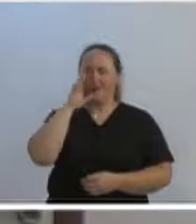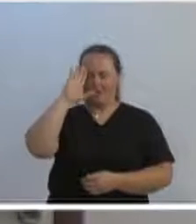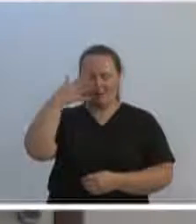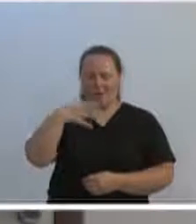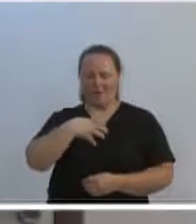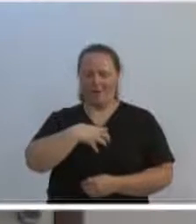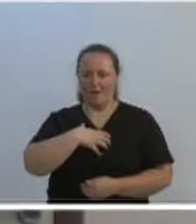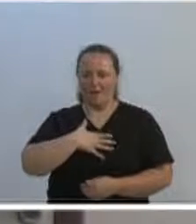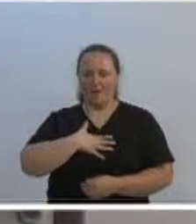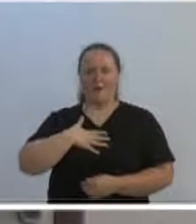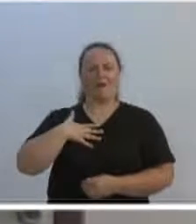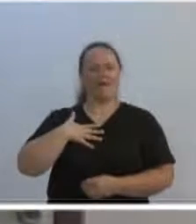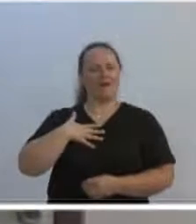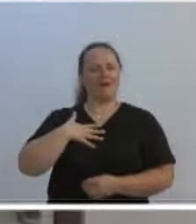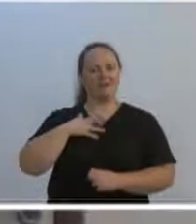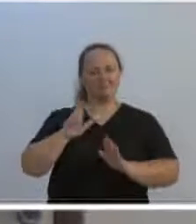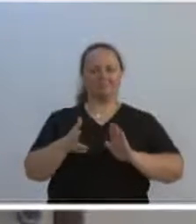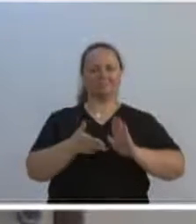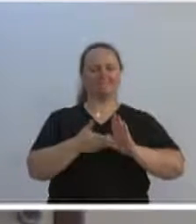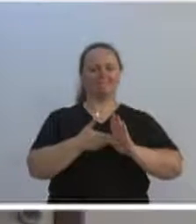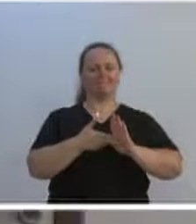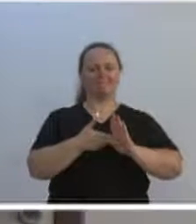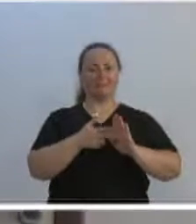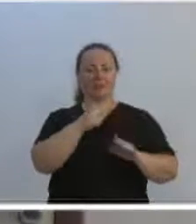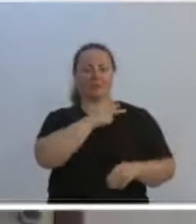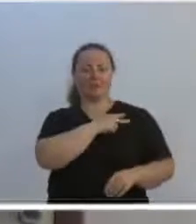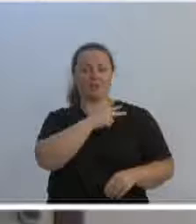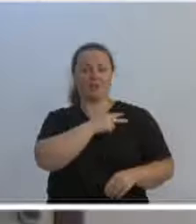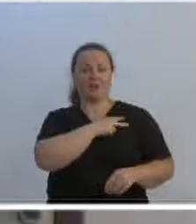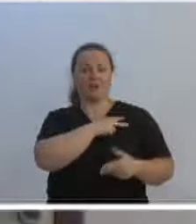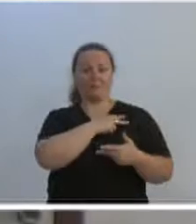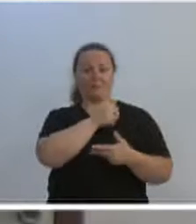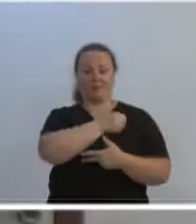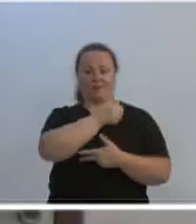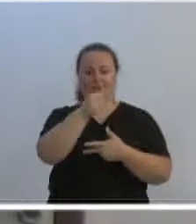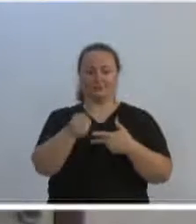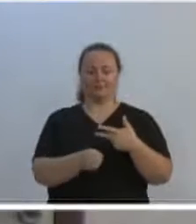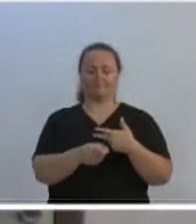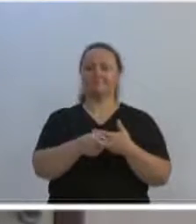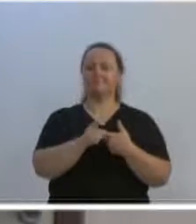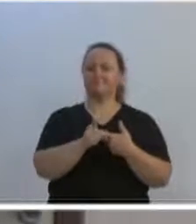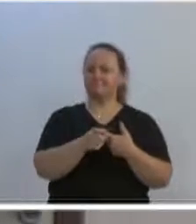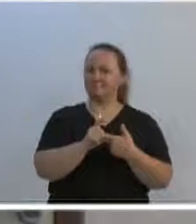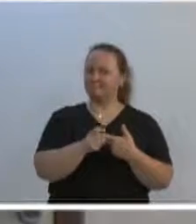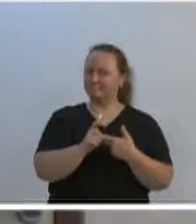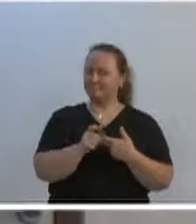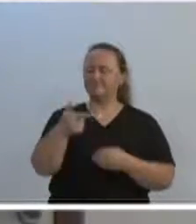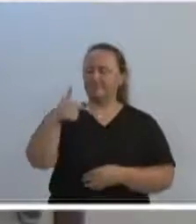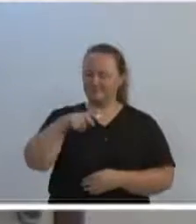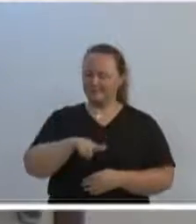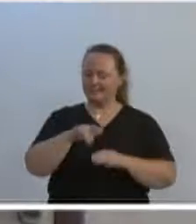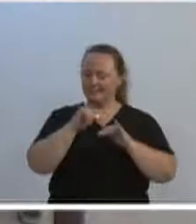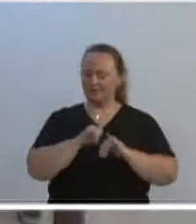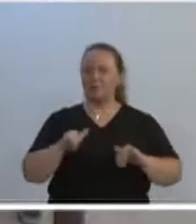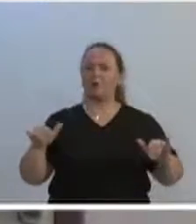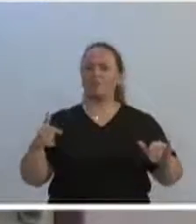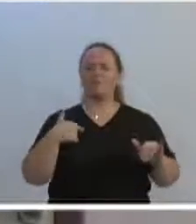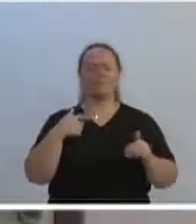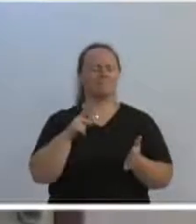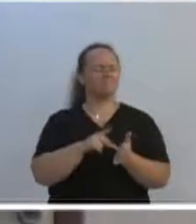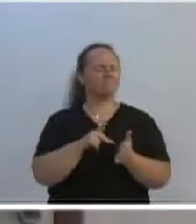o prazer de assumir a chefia do Poder Executivo Municipal. Reforço aqui meus votos